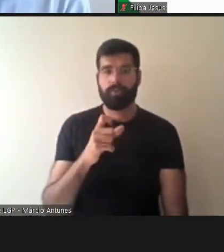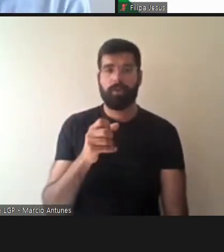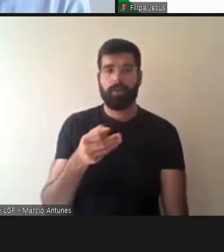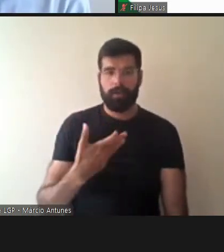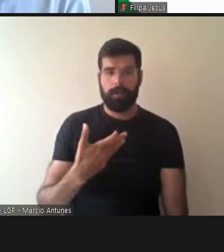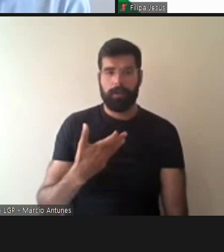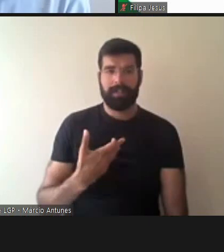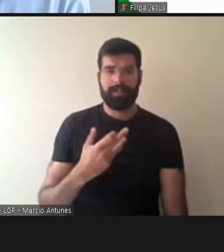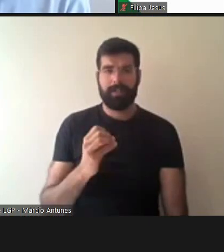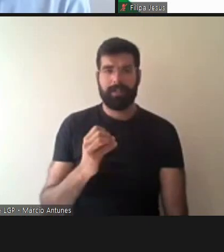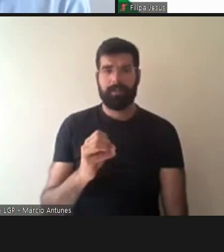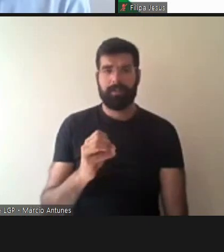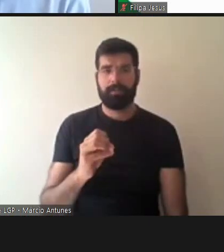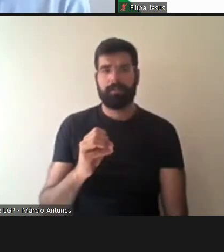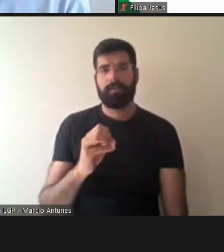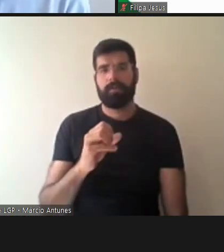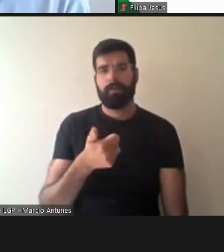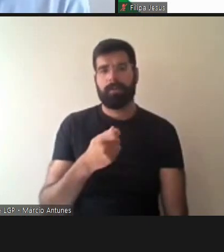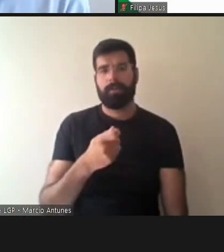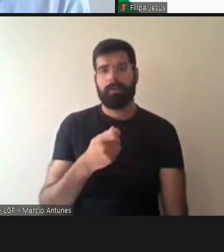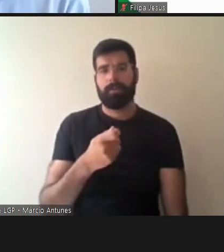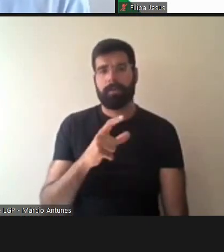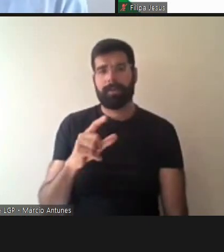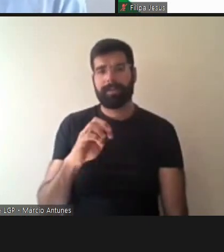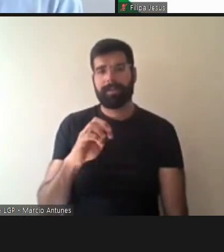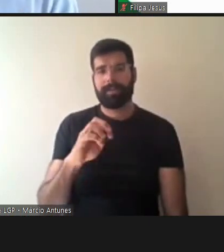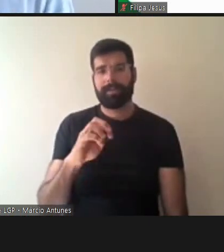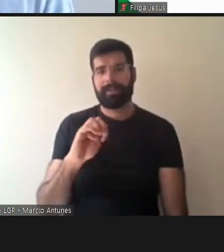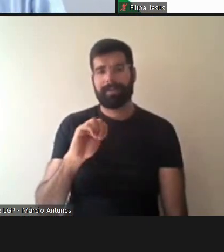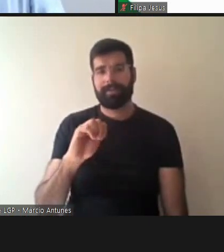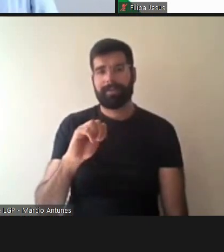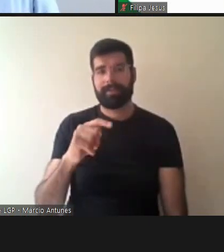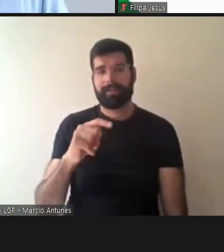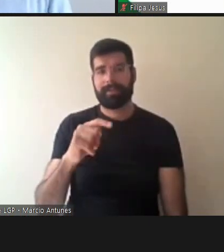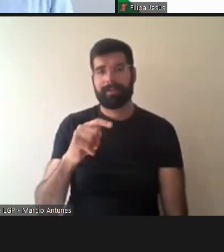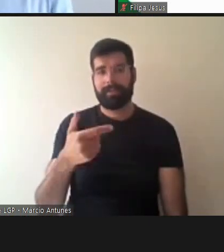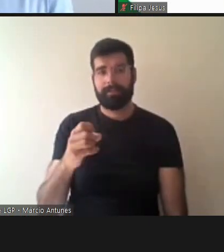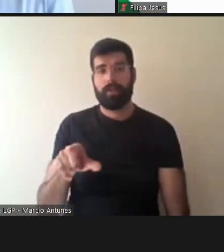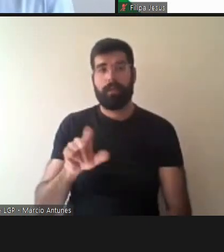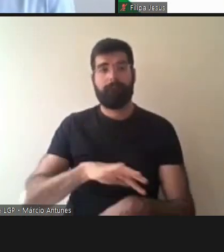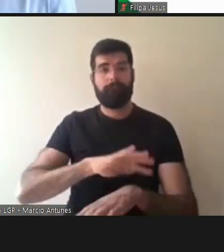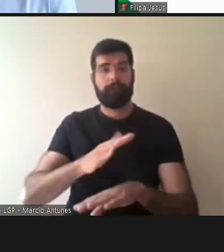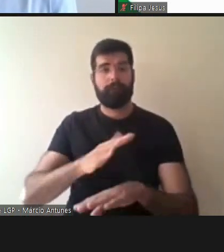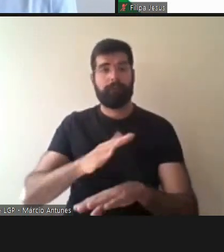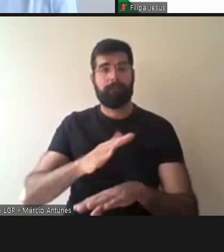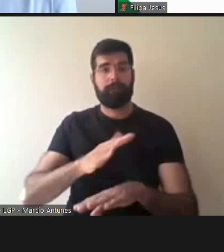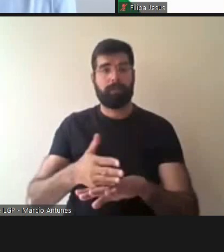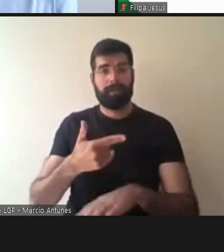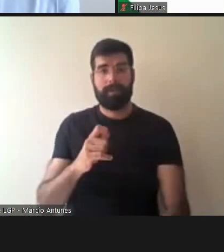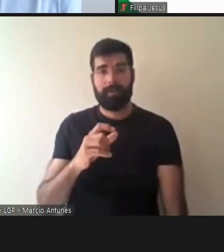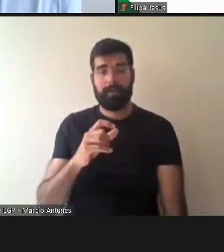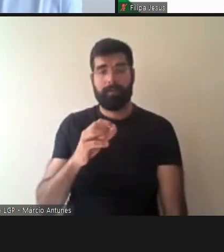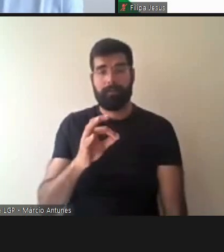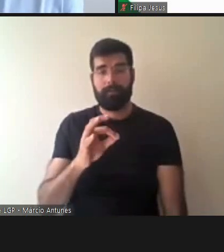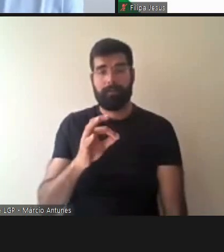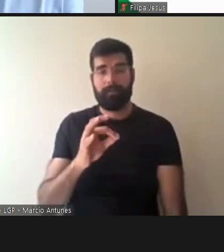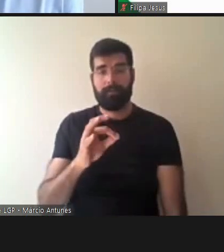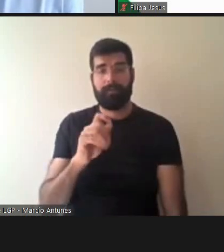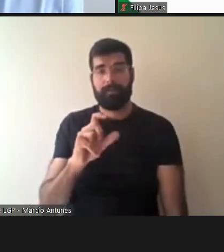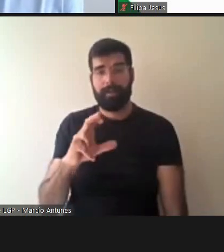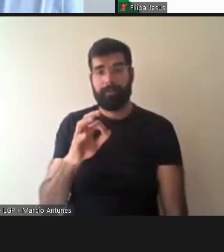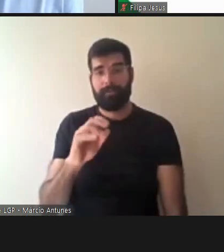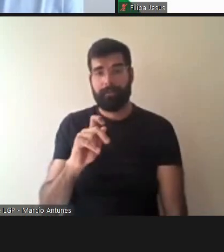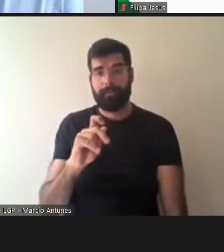Santos, sendo a missão da Fundação FEFAL a formação e capacitação dos trabalhadores da administração local, estão